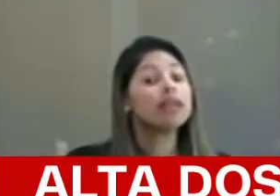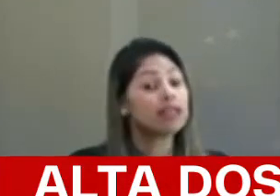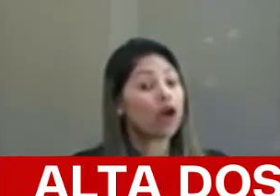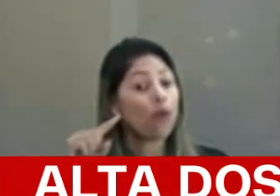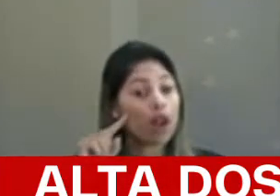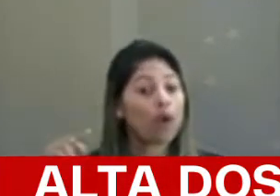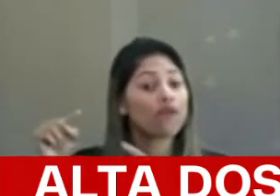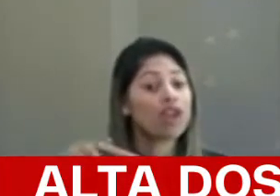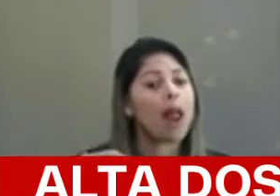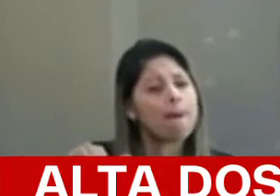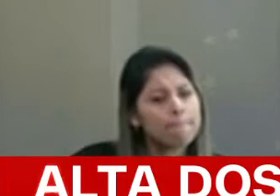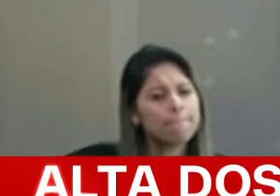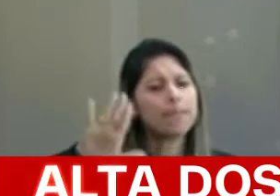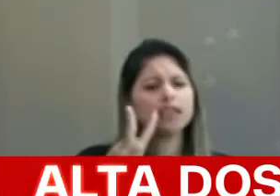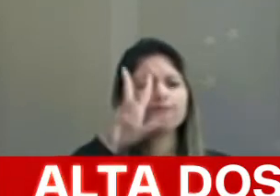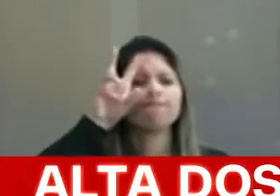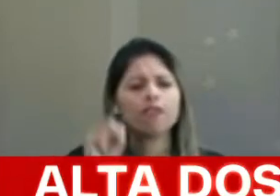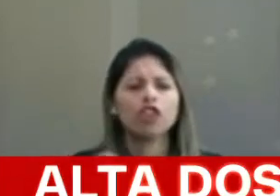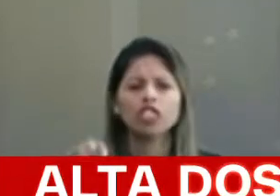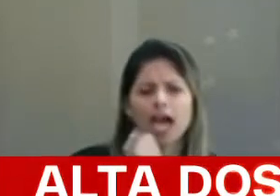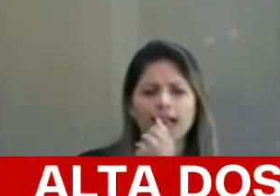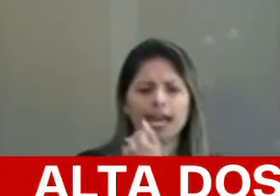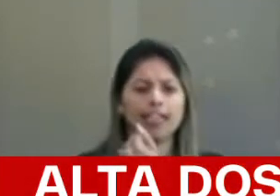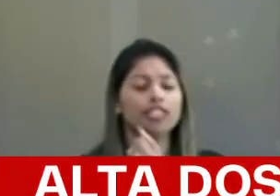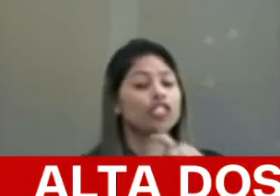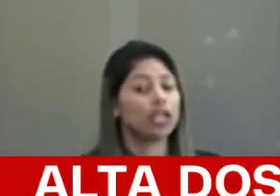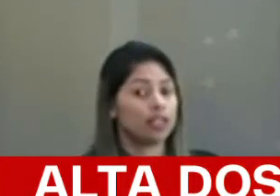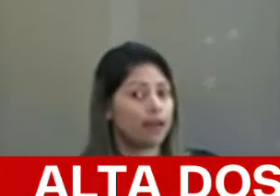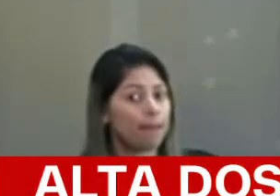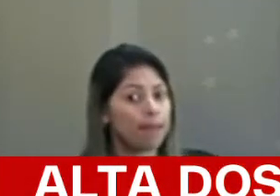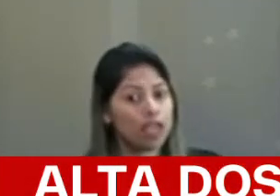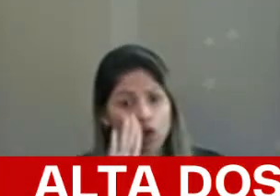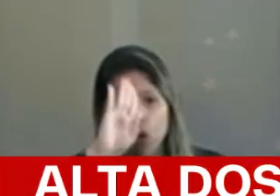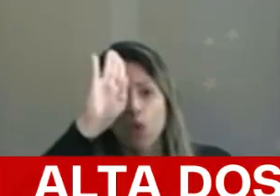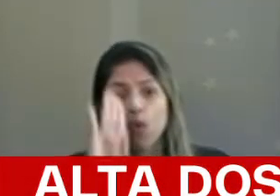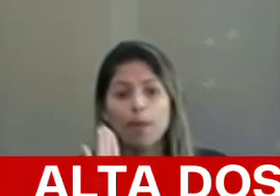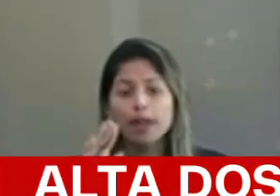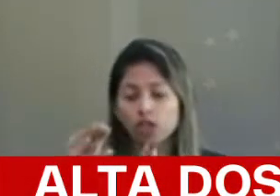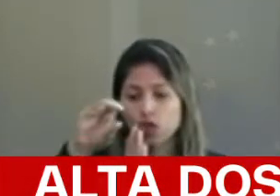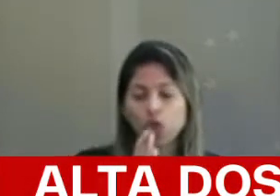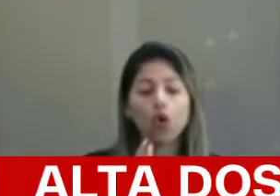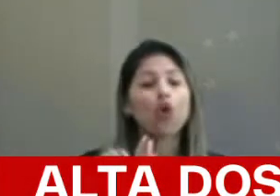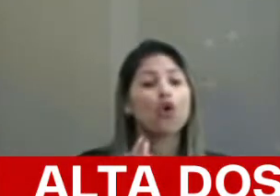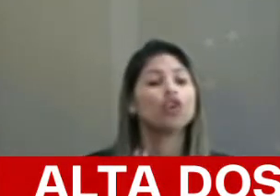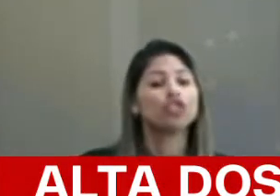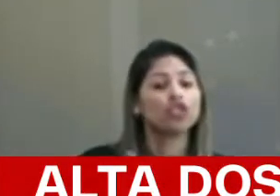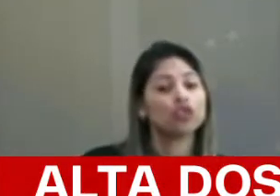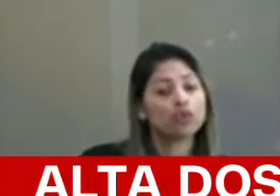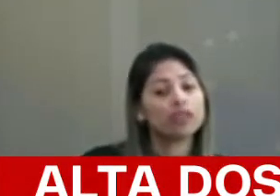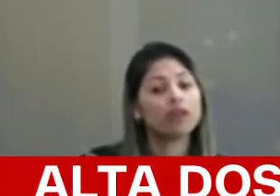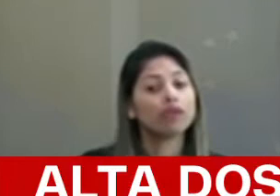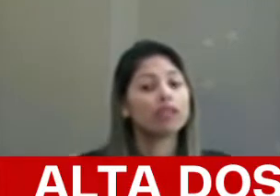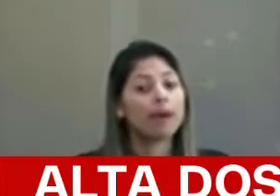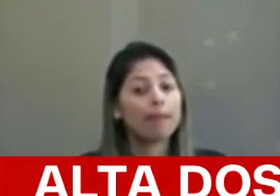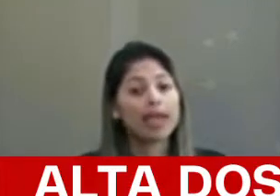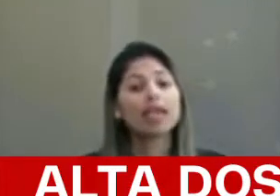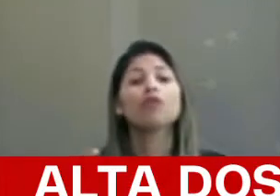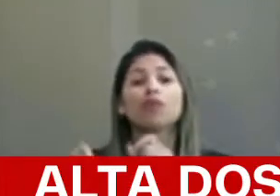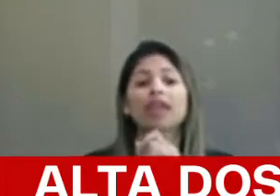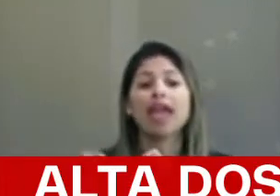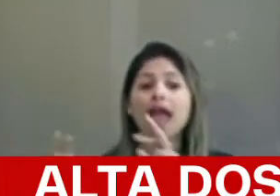mais específica, a garantir a aplicação do princípio constitucional da seletividade em relação ao